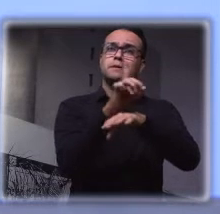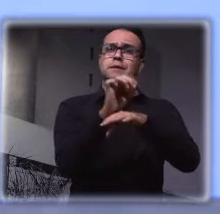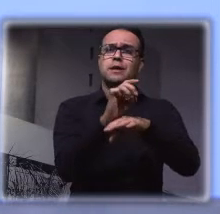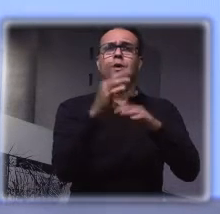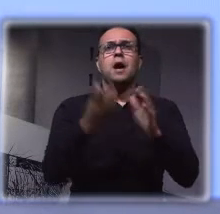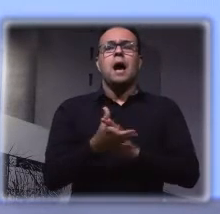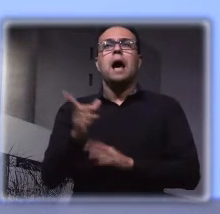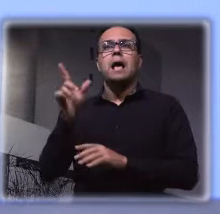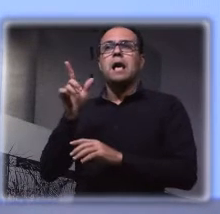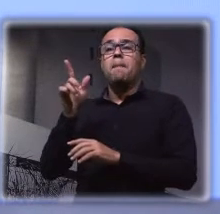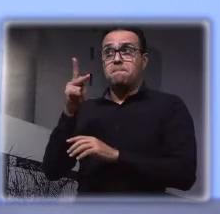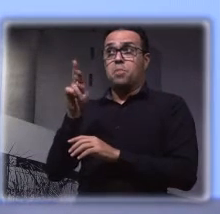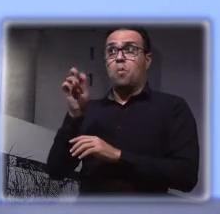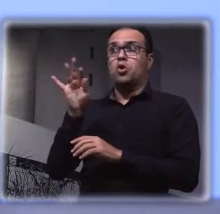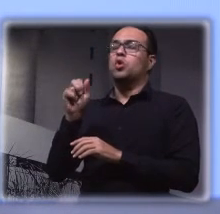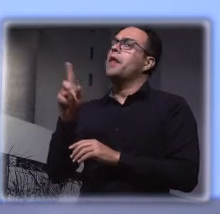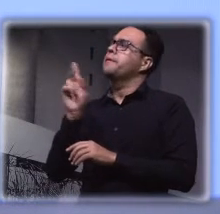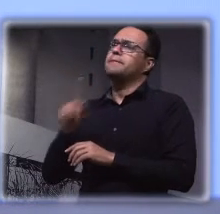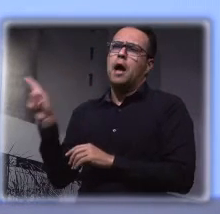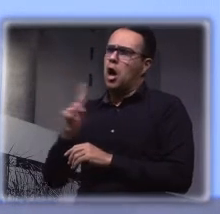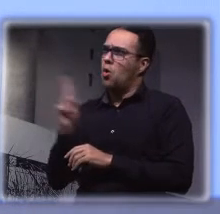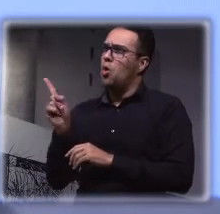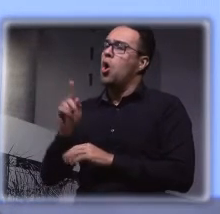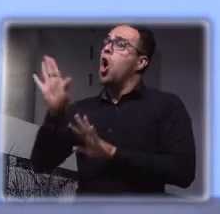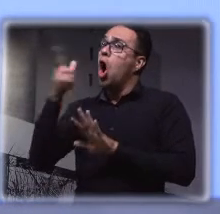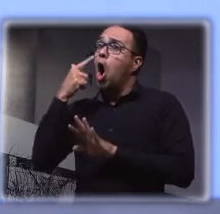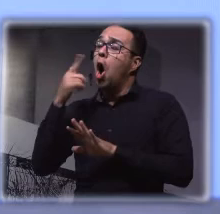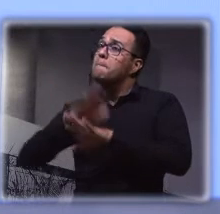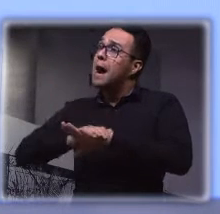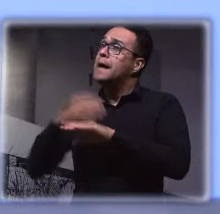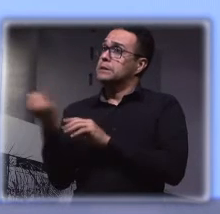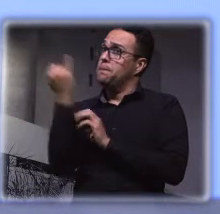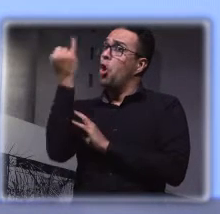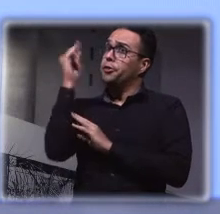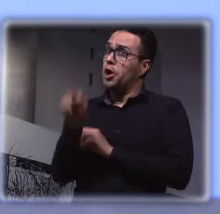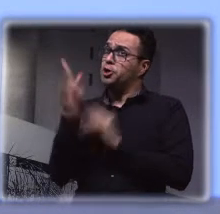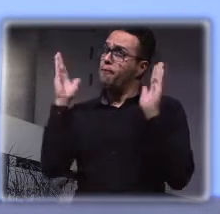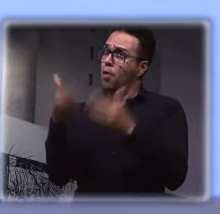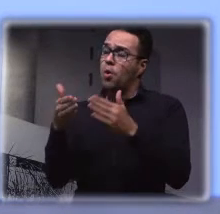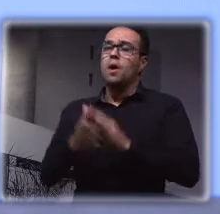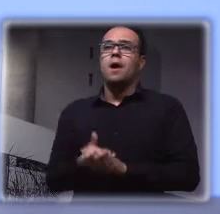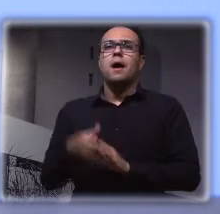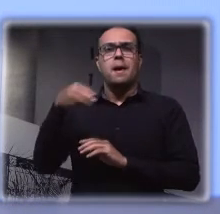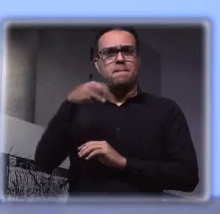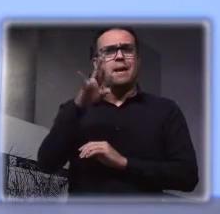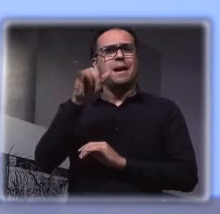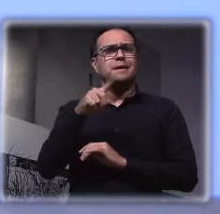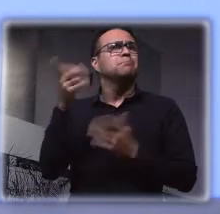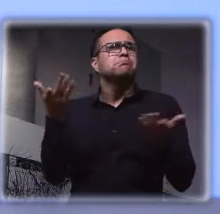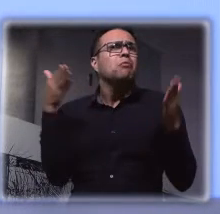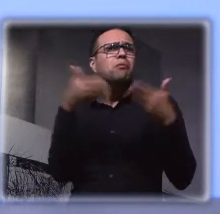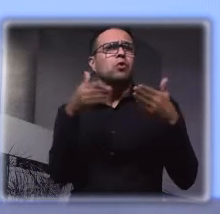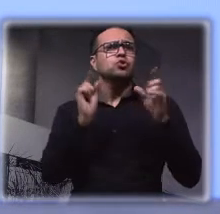aí a promotora fala: não, não, Dona Maria, vamos para o que interessa. Mas a Dona Maria não sabe o que